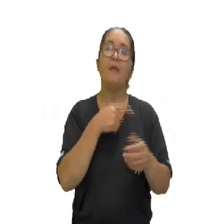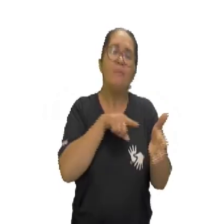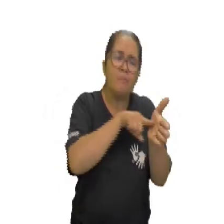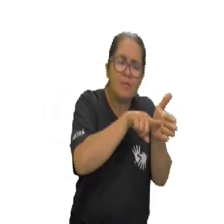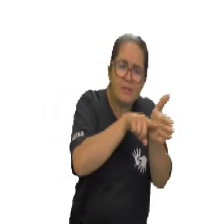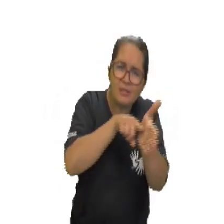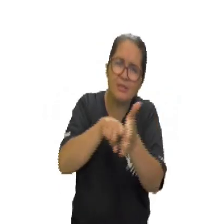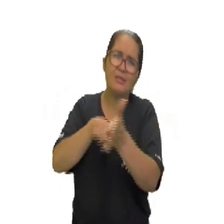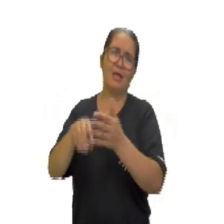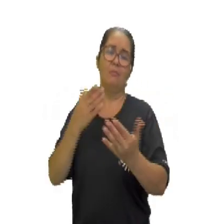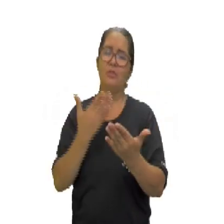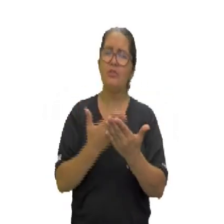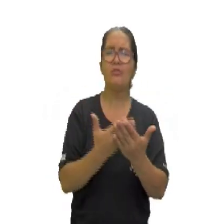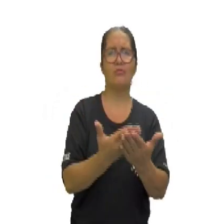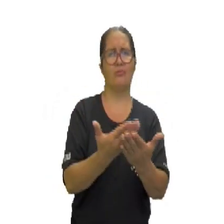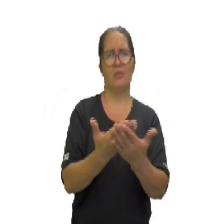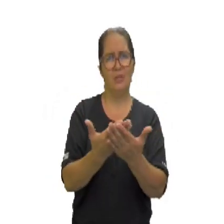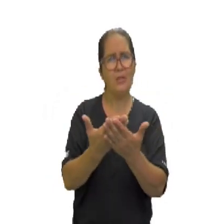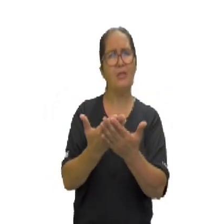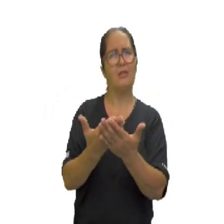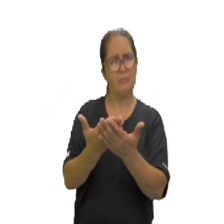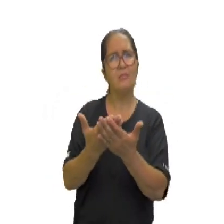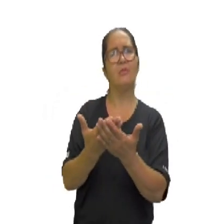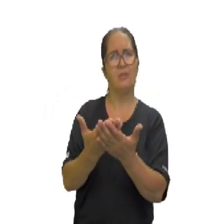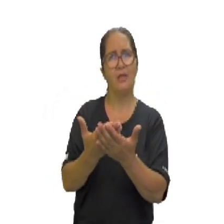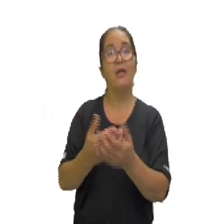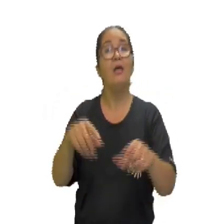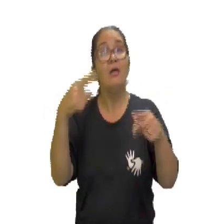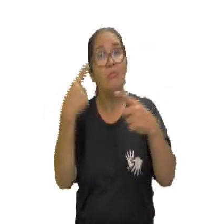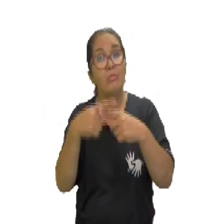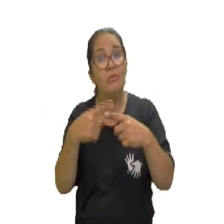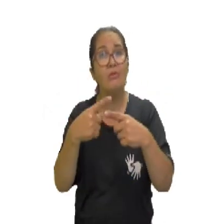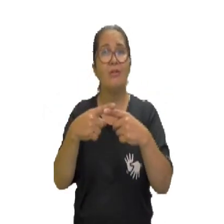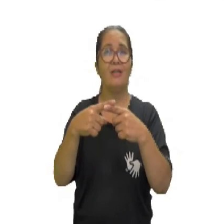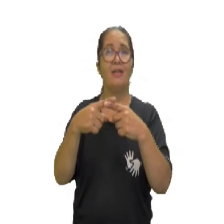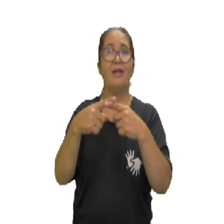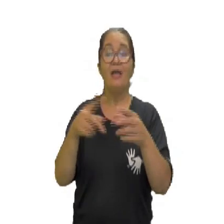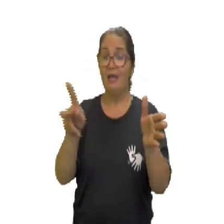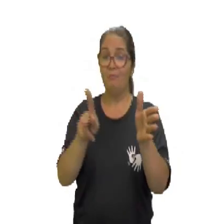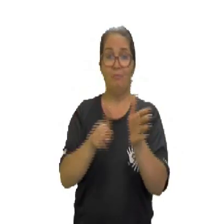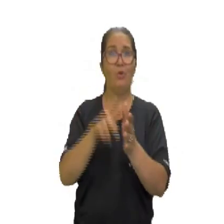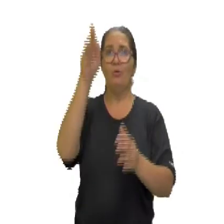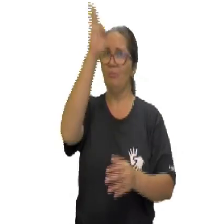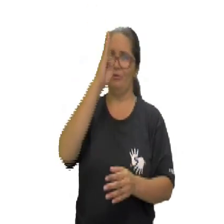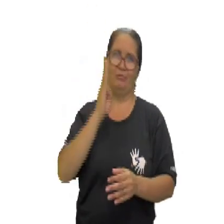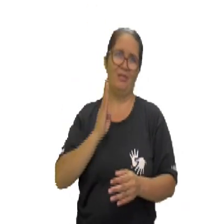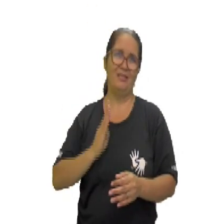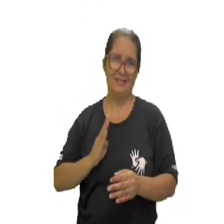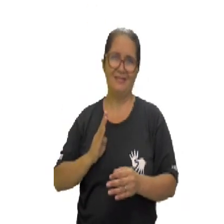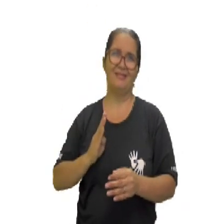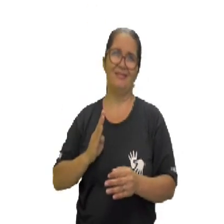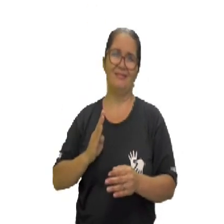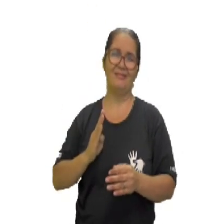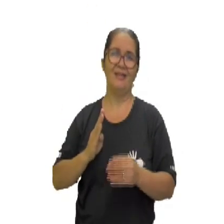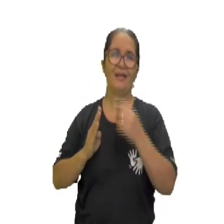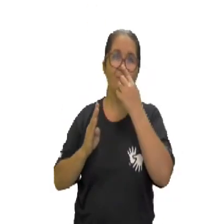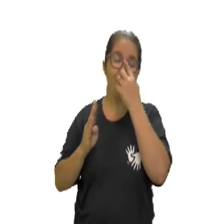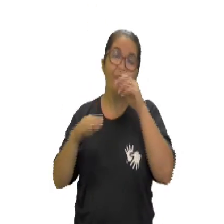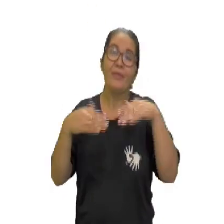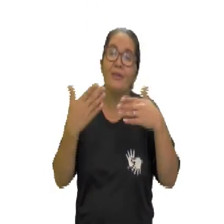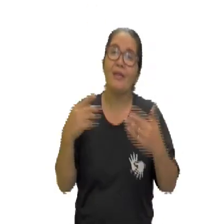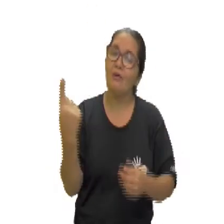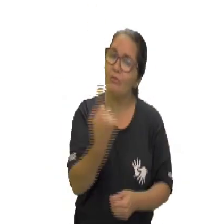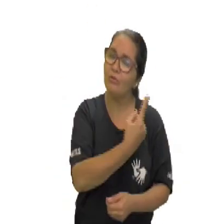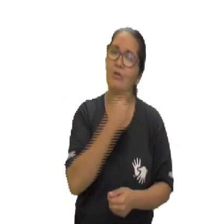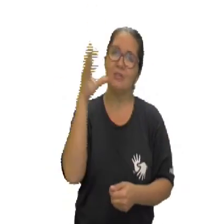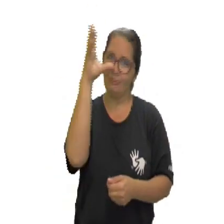pouco mais. Dê uma olhada nos campos, dê uma olhada na caatinga, dê uma olhada no cerrado e a gente já aprendeu um pouquinho.